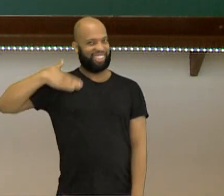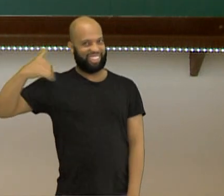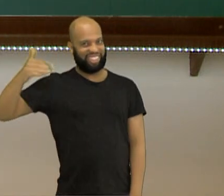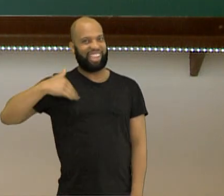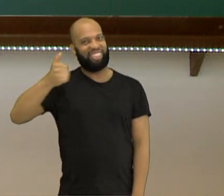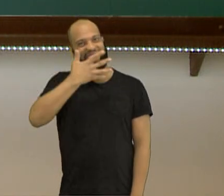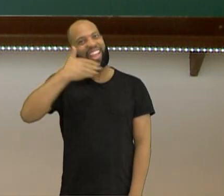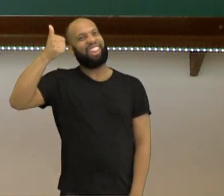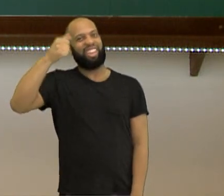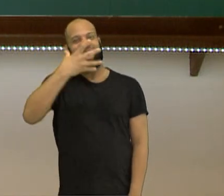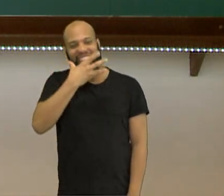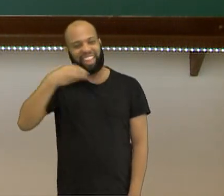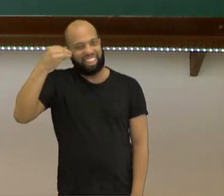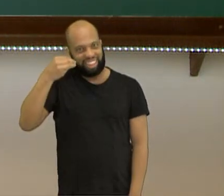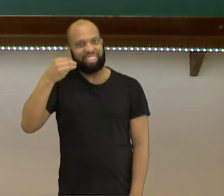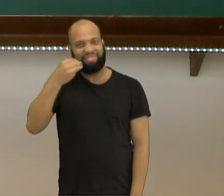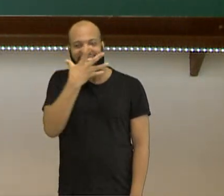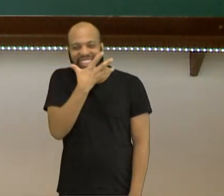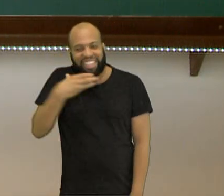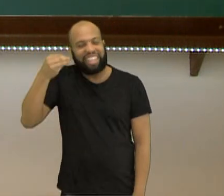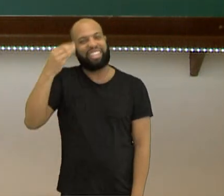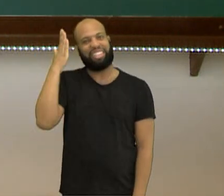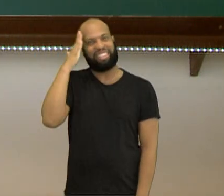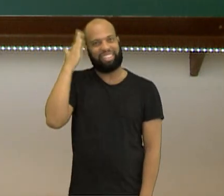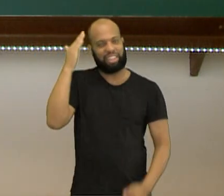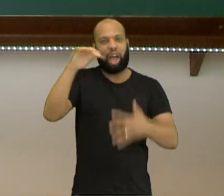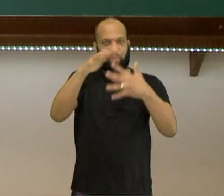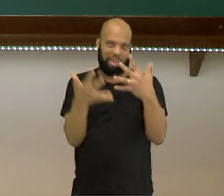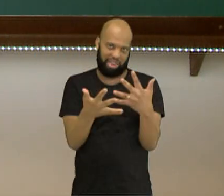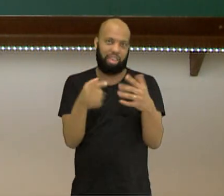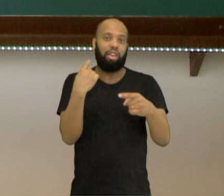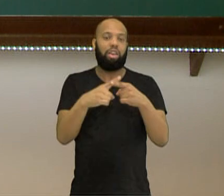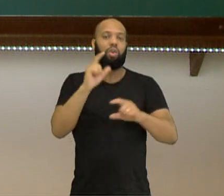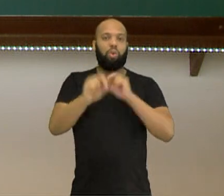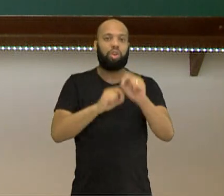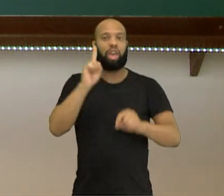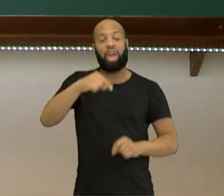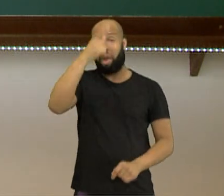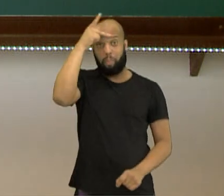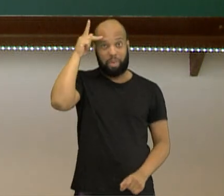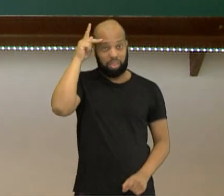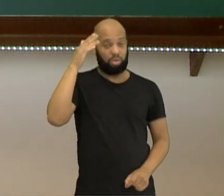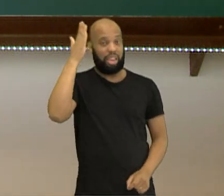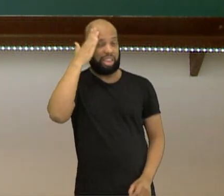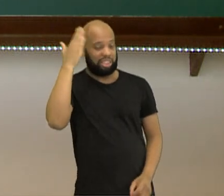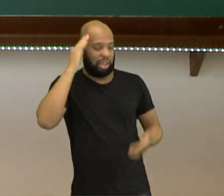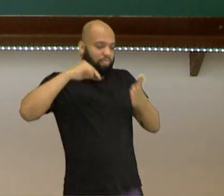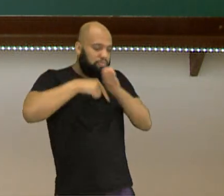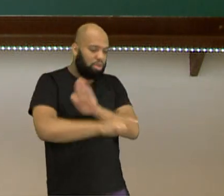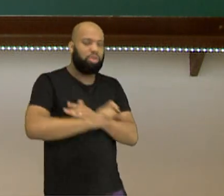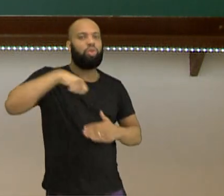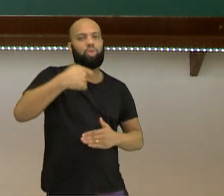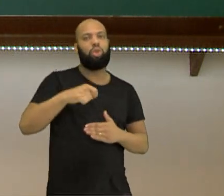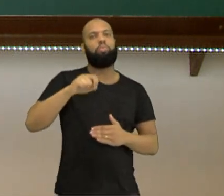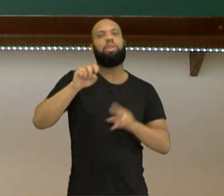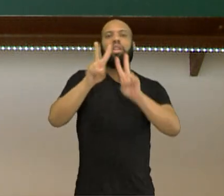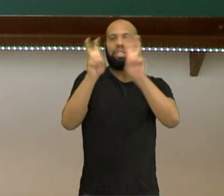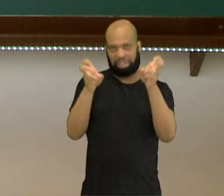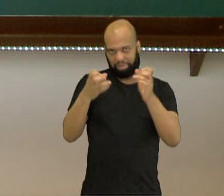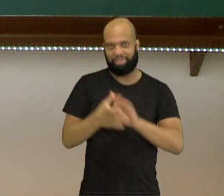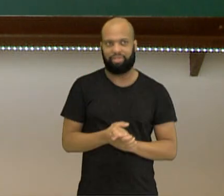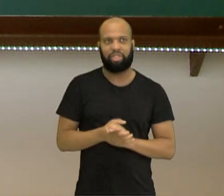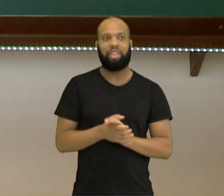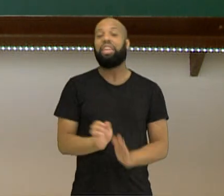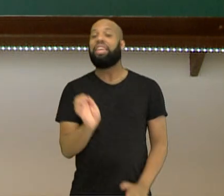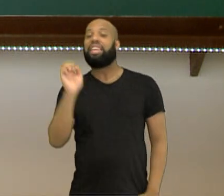o Natan, Ele manja. Isto chama-se argumento de autoridade, de quem sabe,